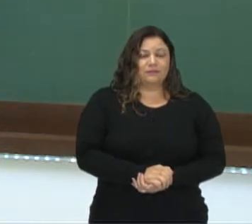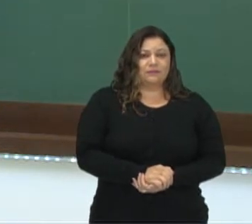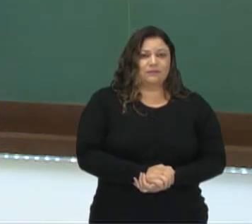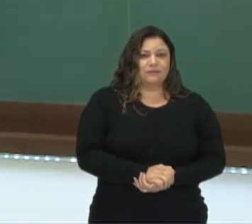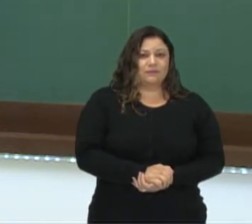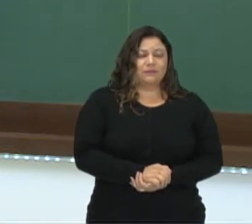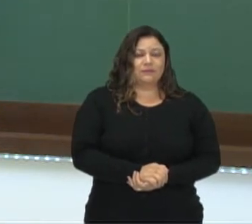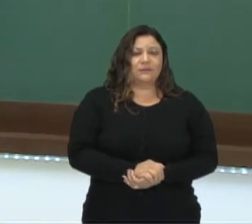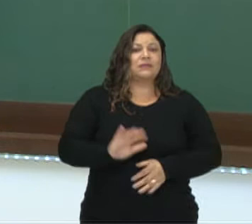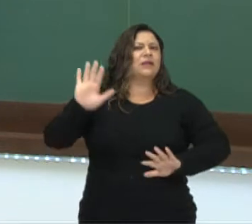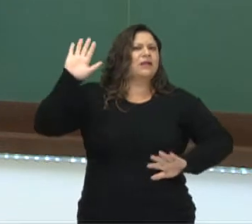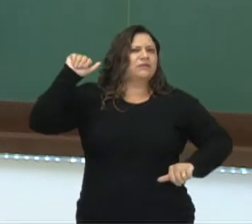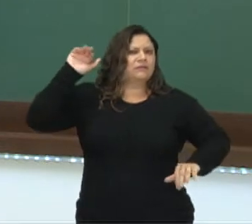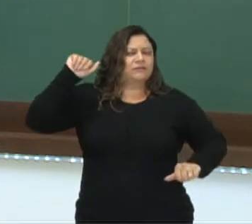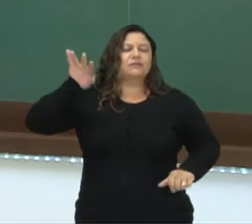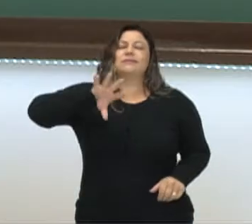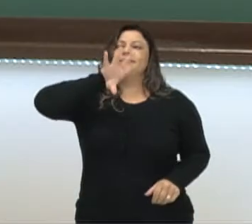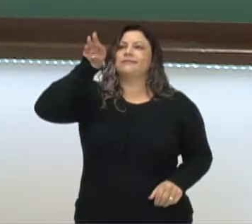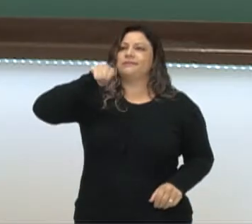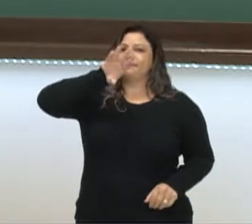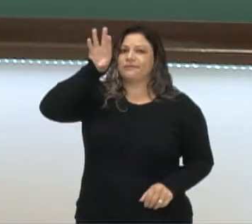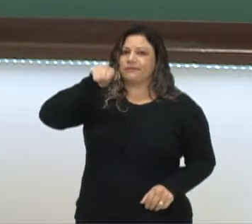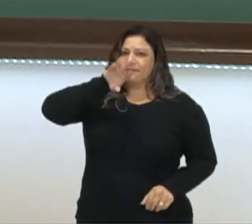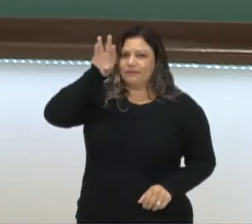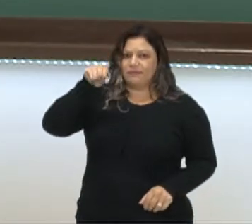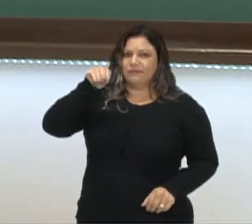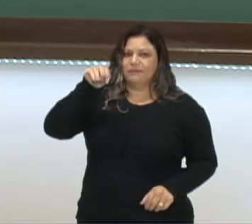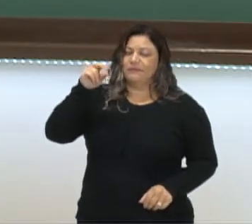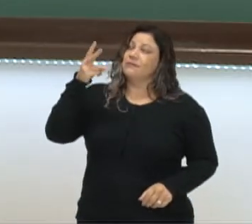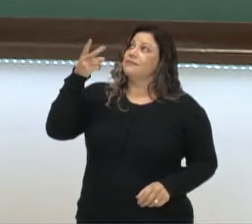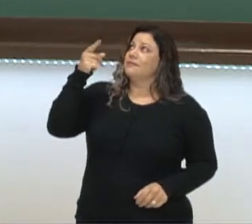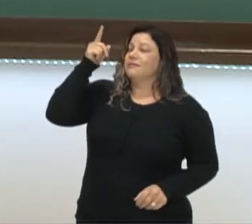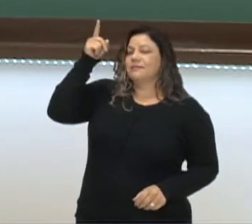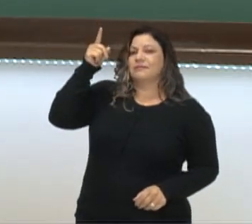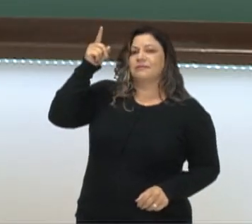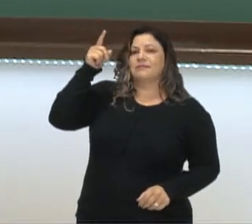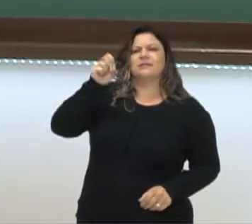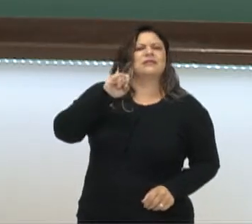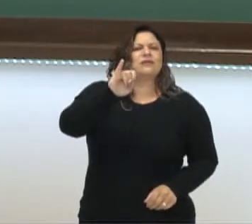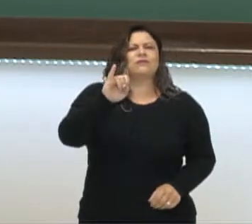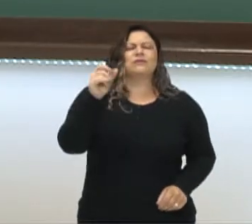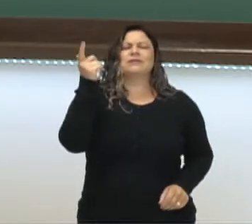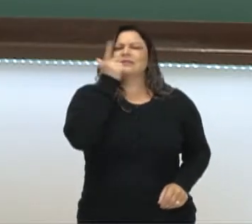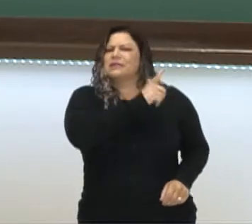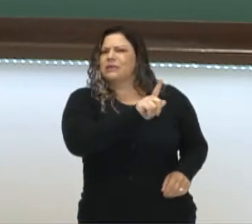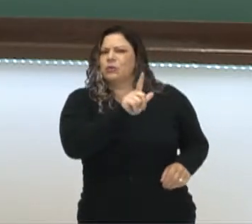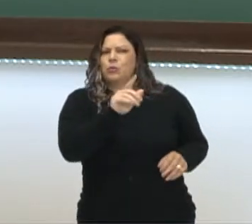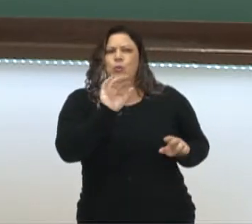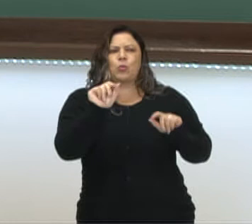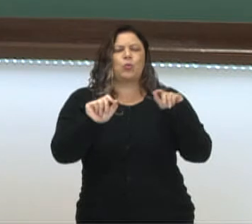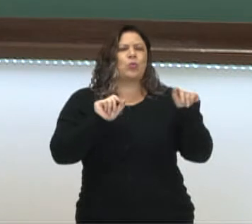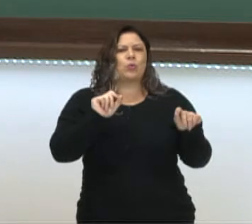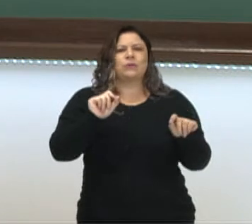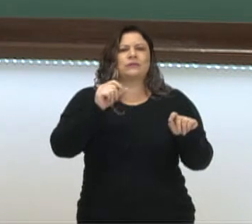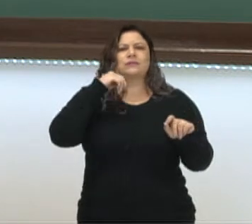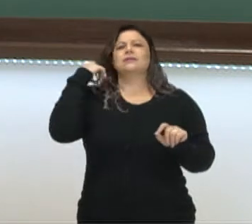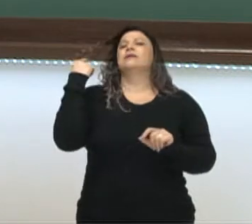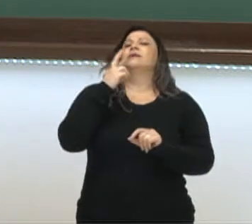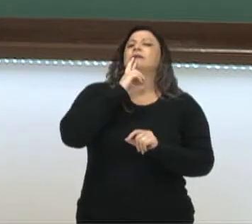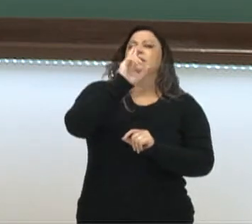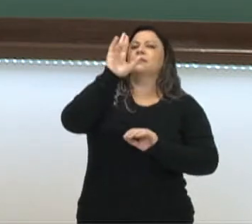Puedes contestar em tu língua materna. Então, se você não conseguir, né, responder